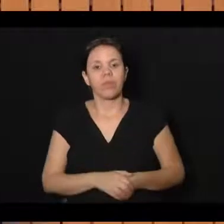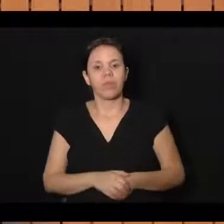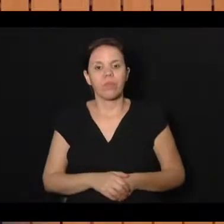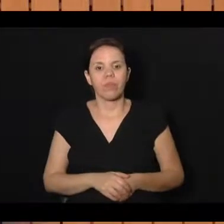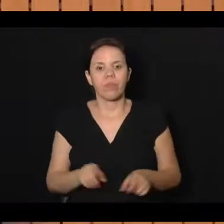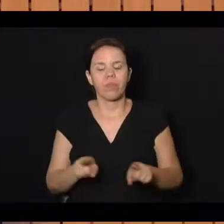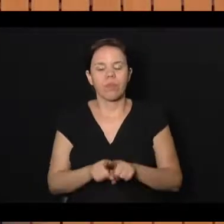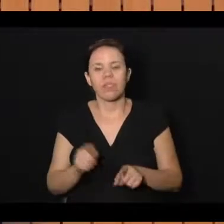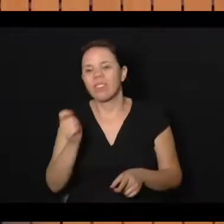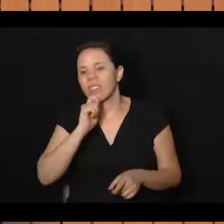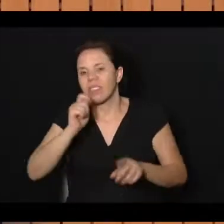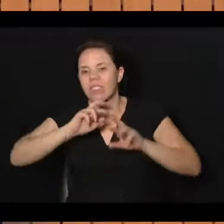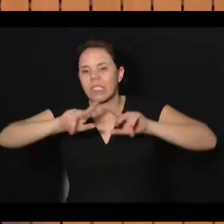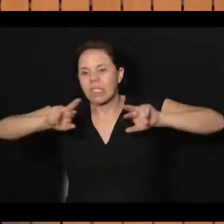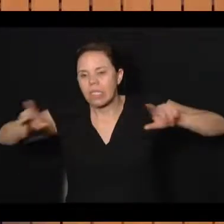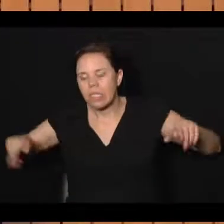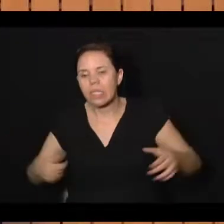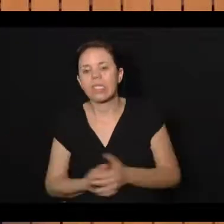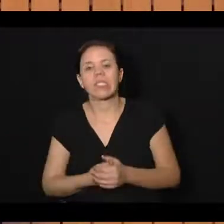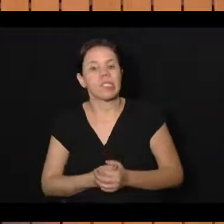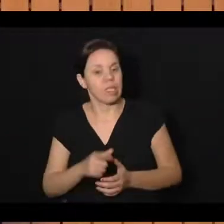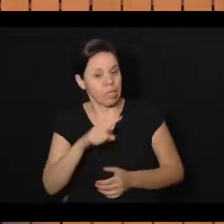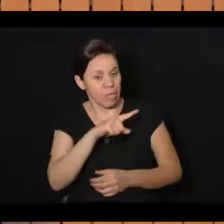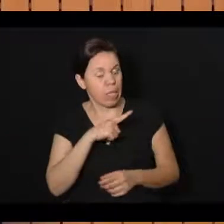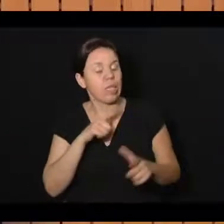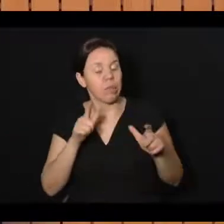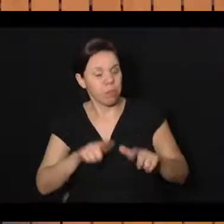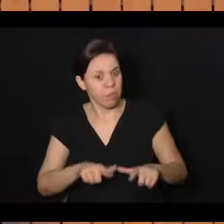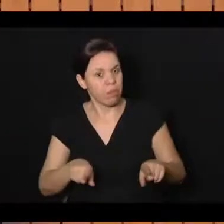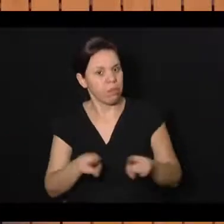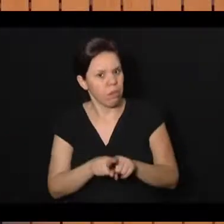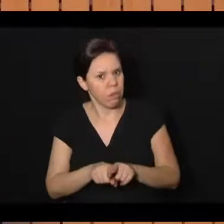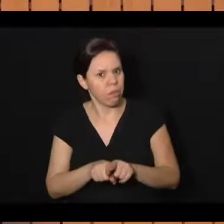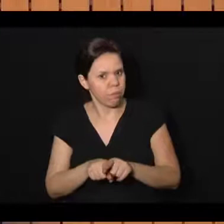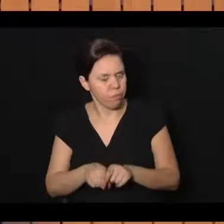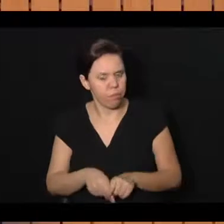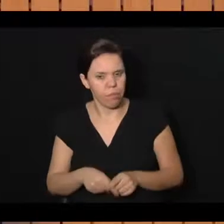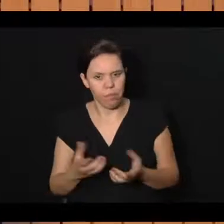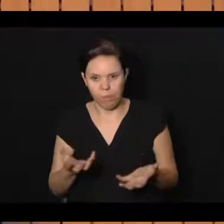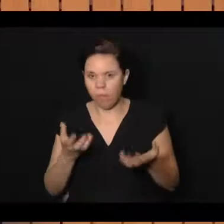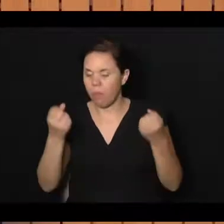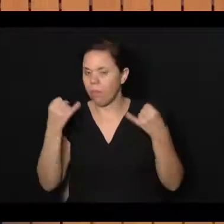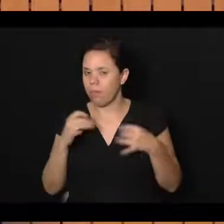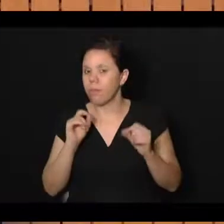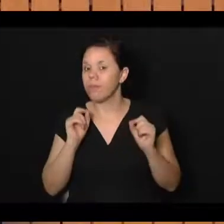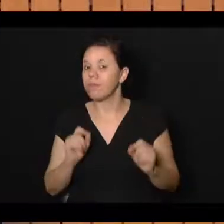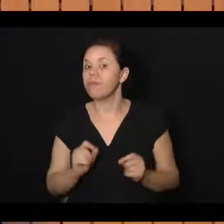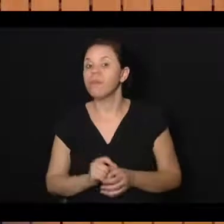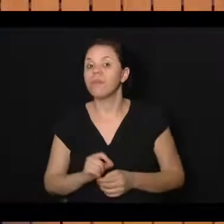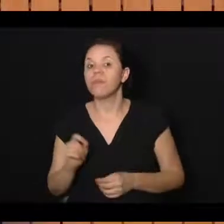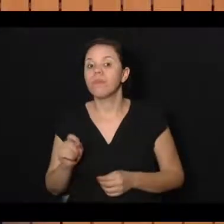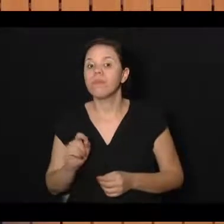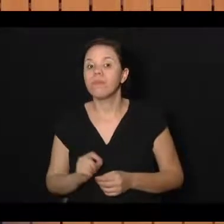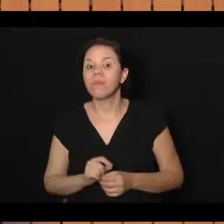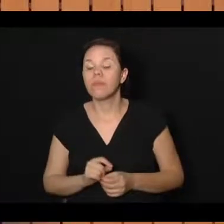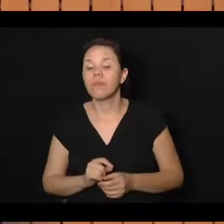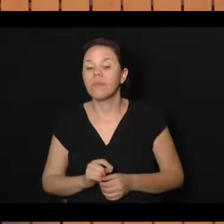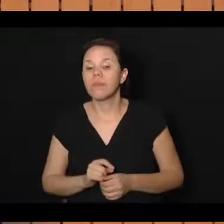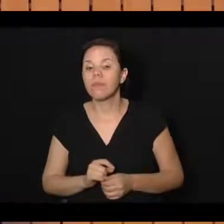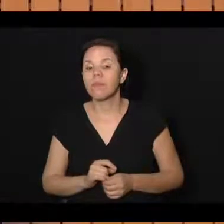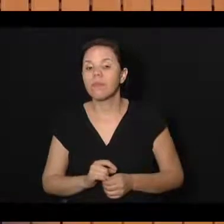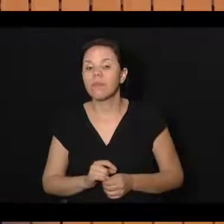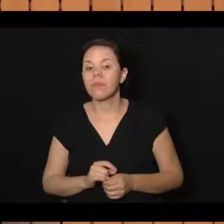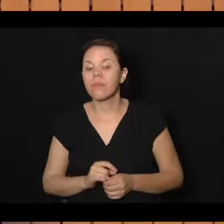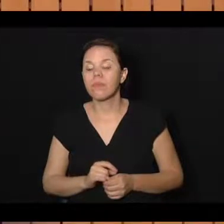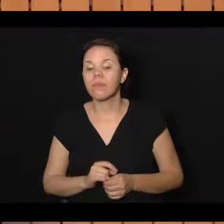consumo de droga uma concentração também quero enfatizar aqui em